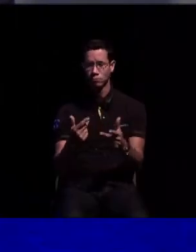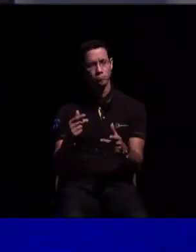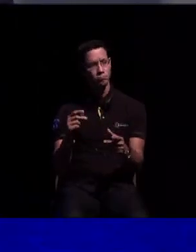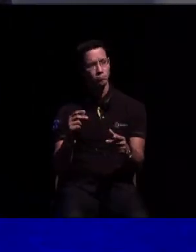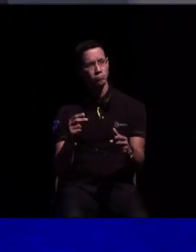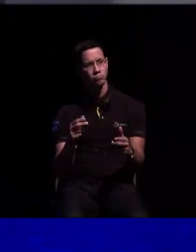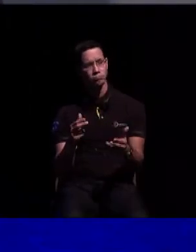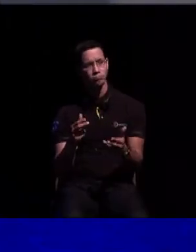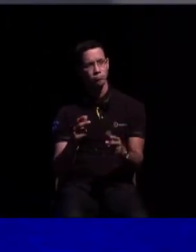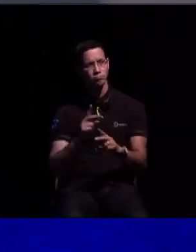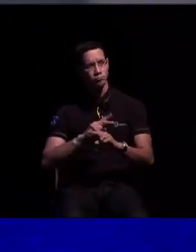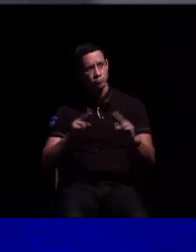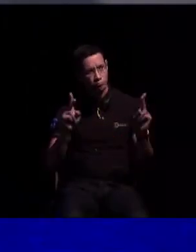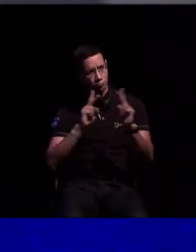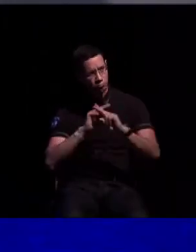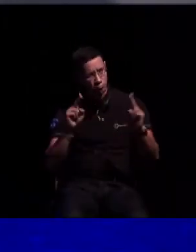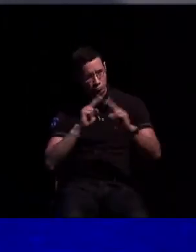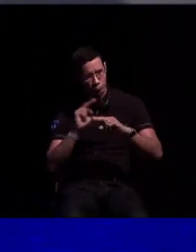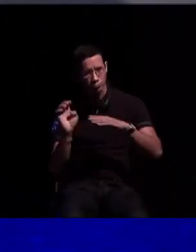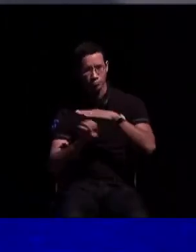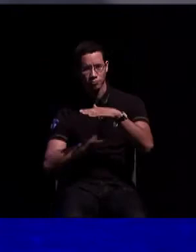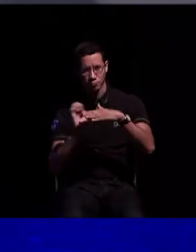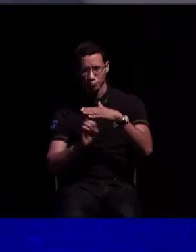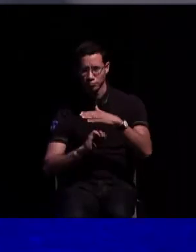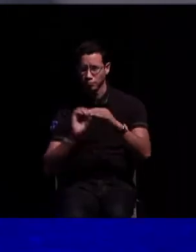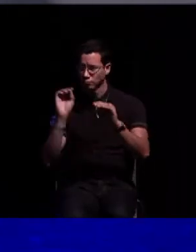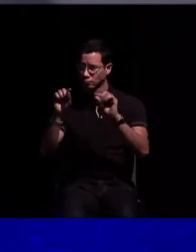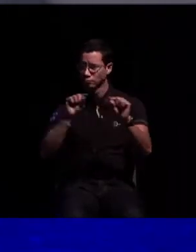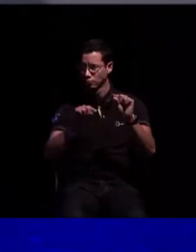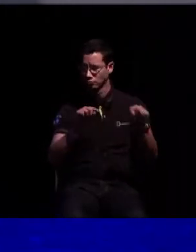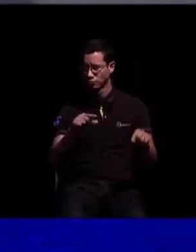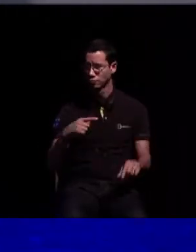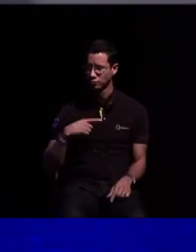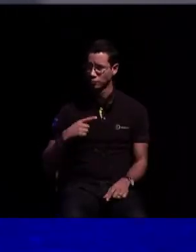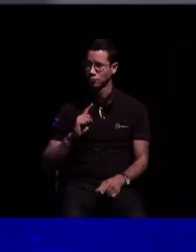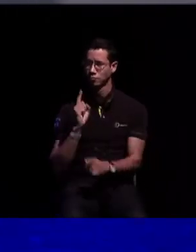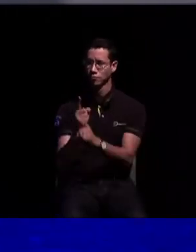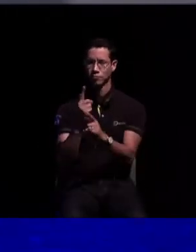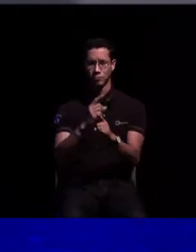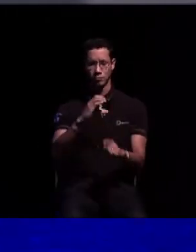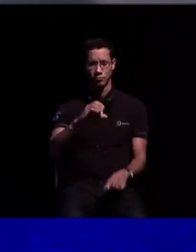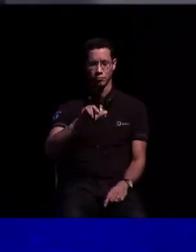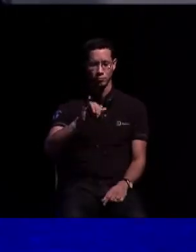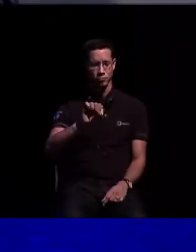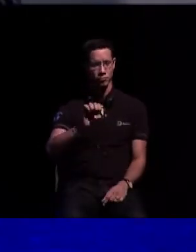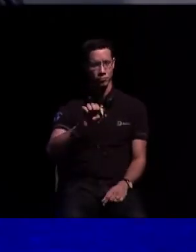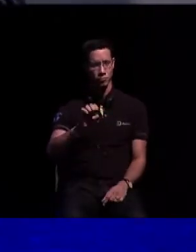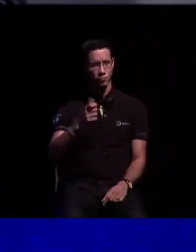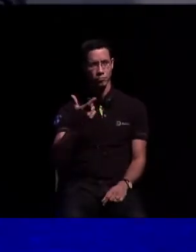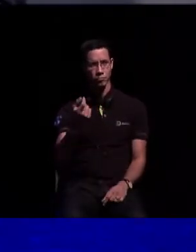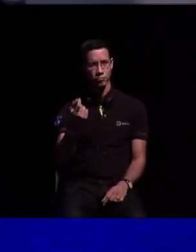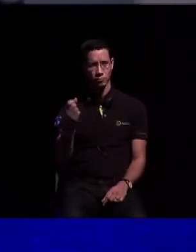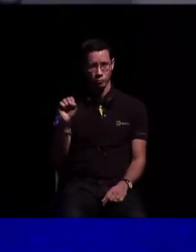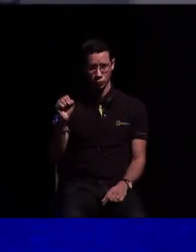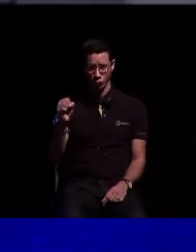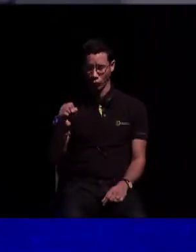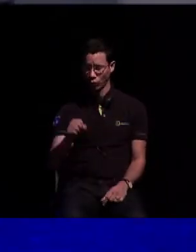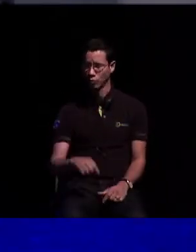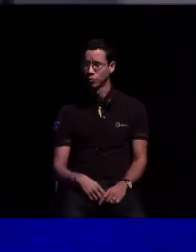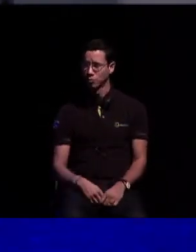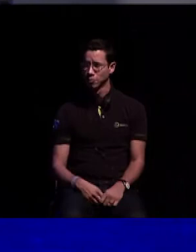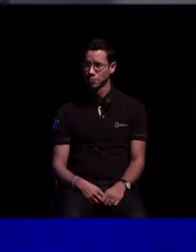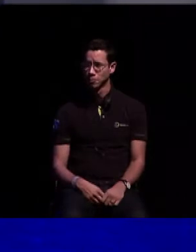maquiagem de empresas, etc., como a gente descobriu na crise de 2008, mas isso é como se não